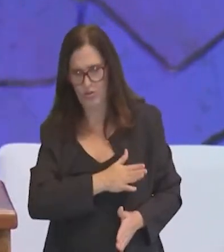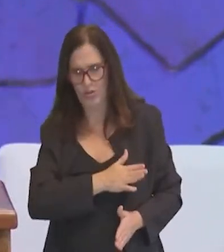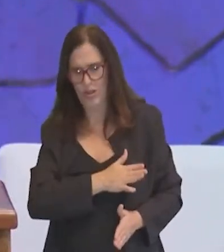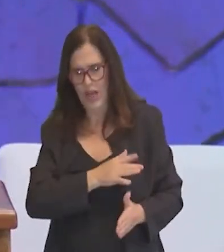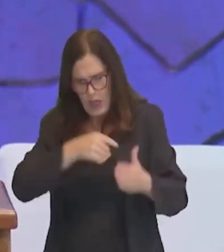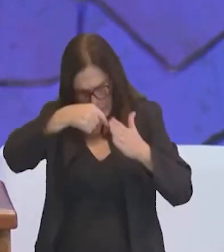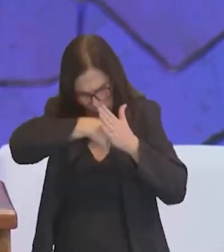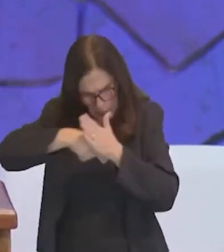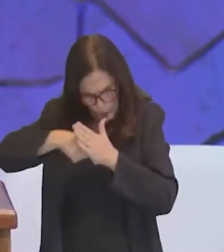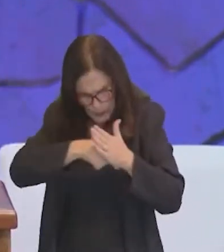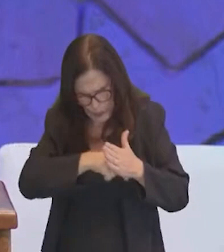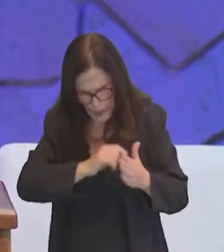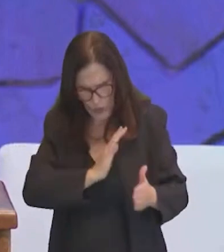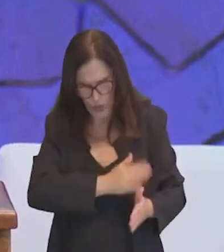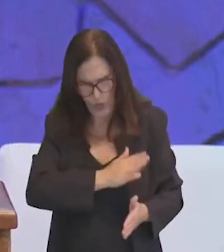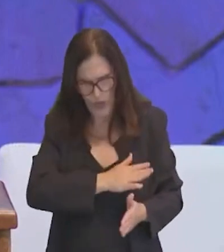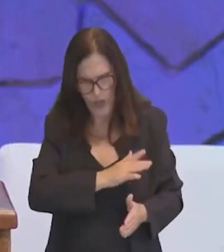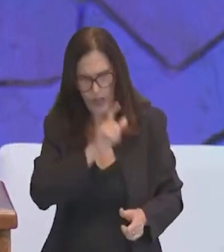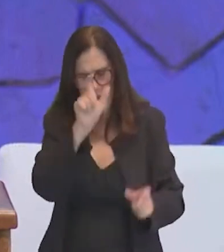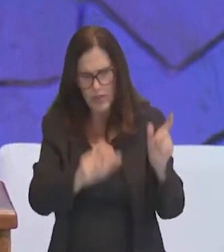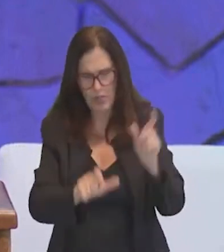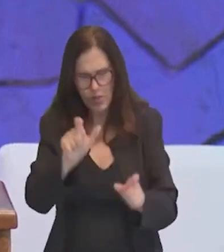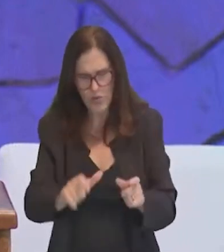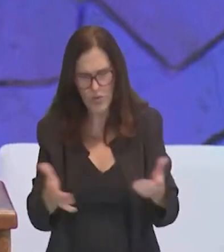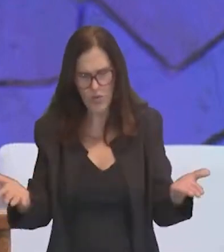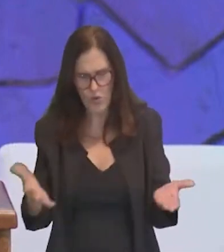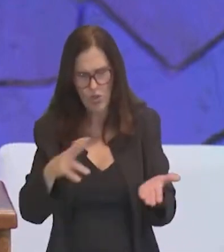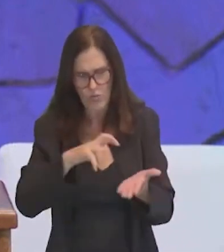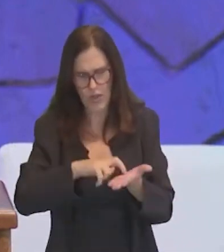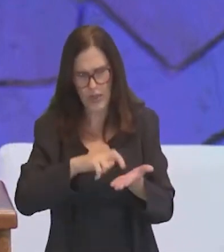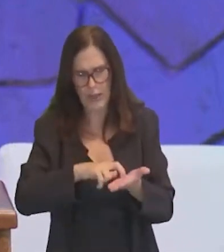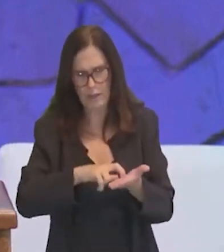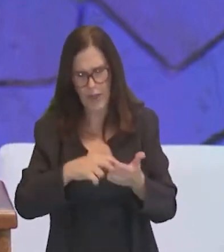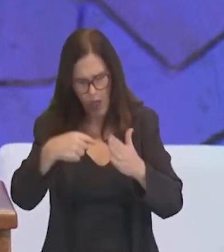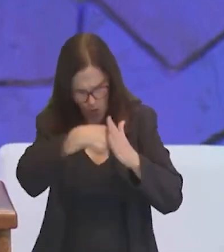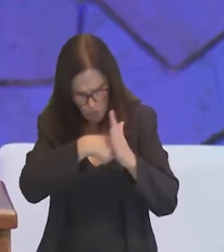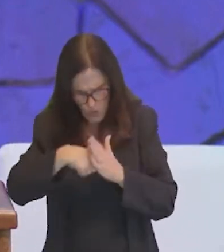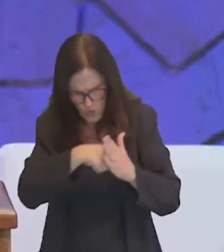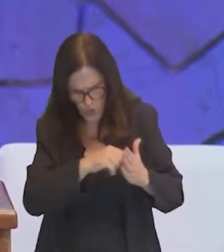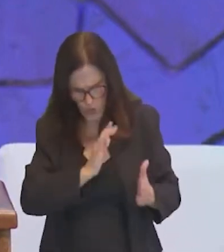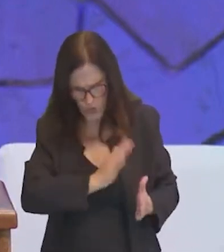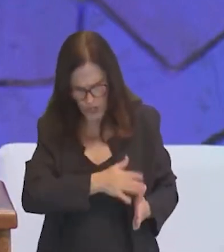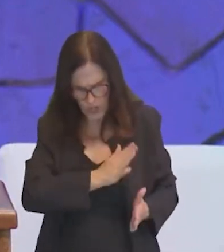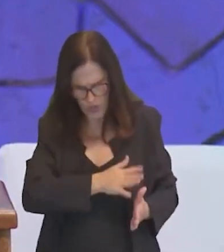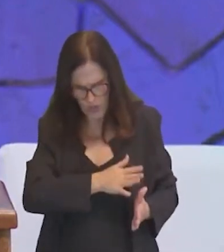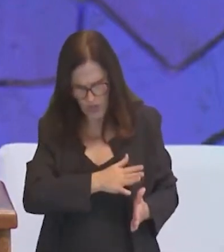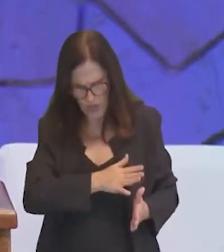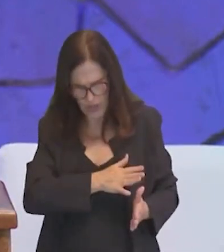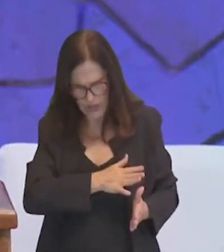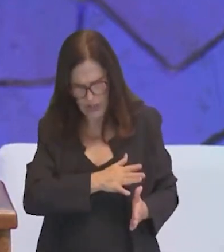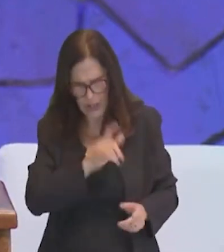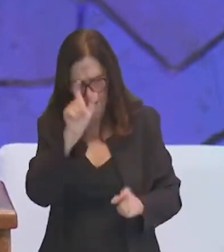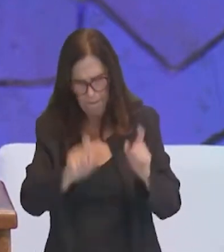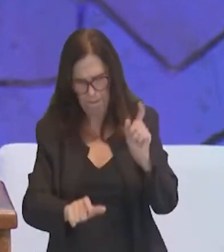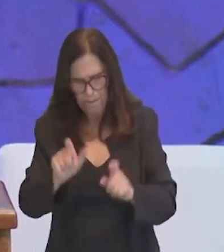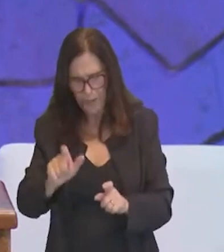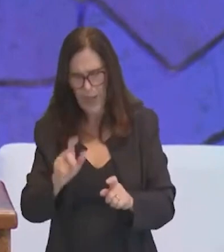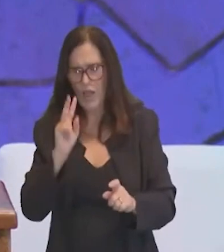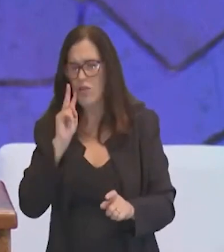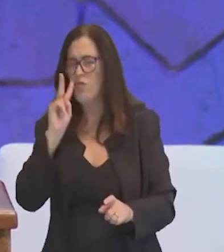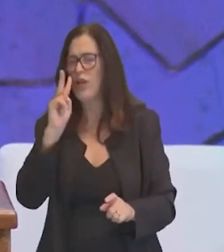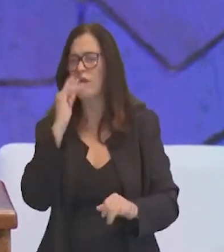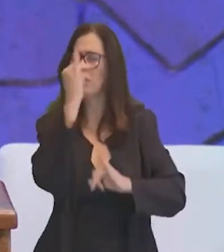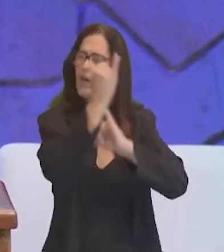Sonda, Senhor Deus, os corações aqui dessa manhã. Sonda, Senhor Deus, os corações das pessoas que estão nos